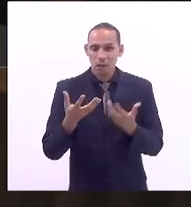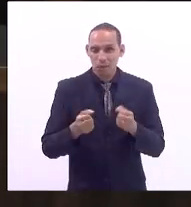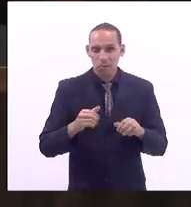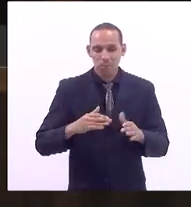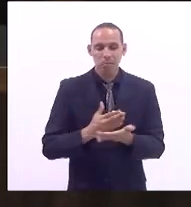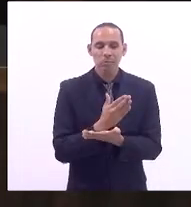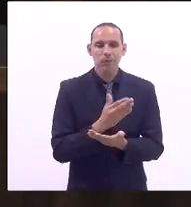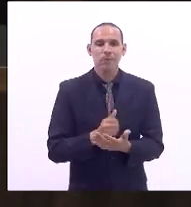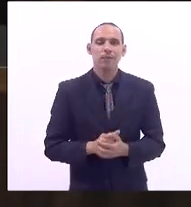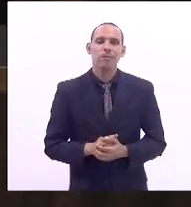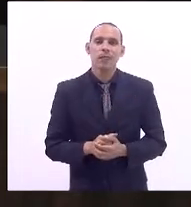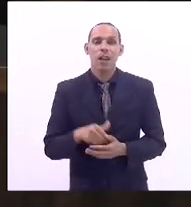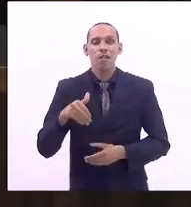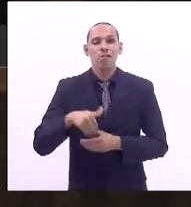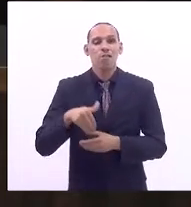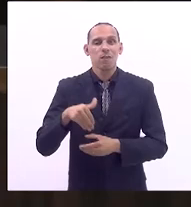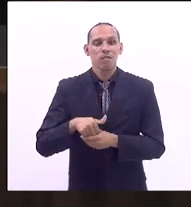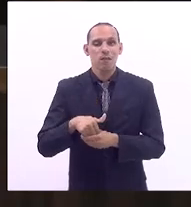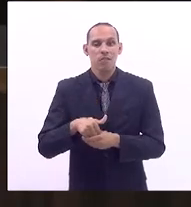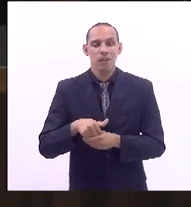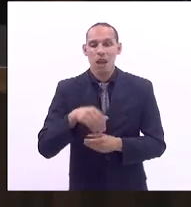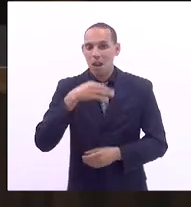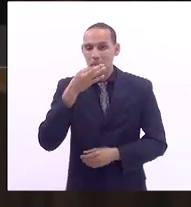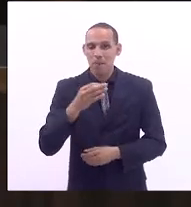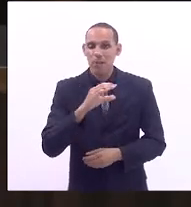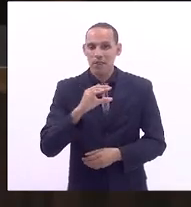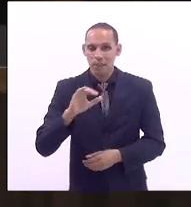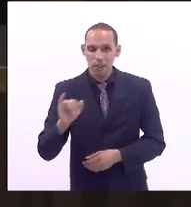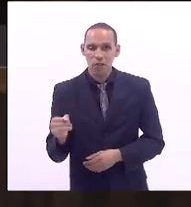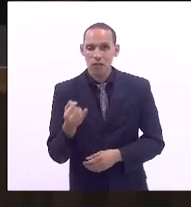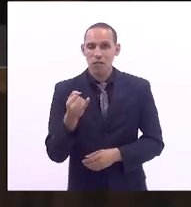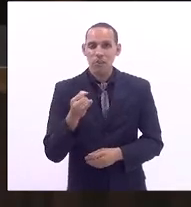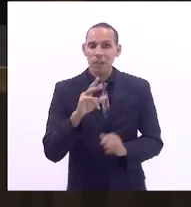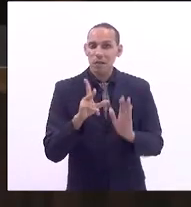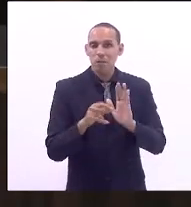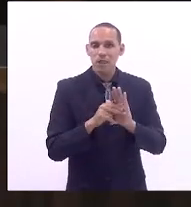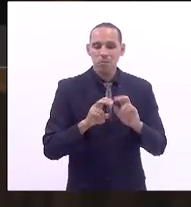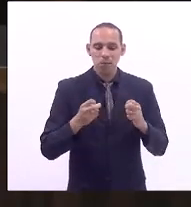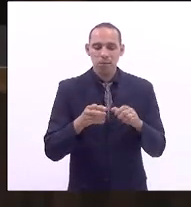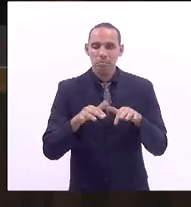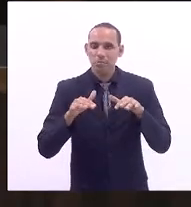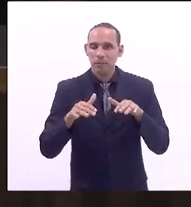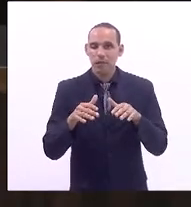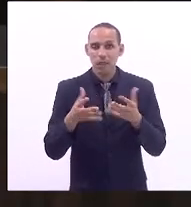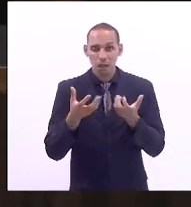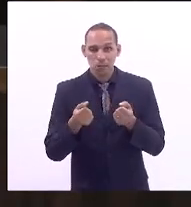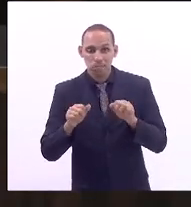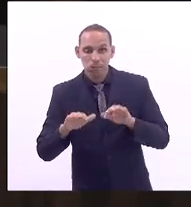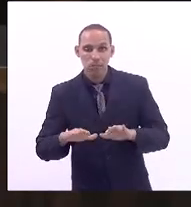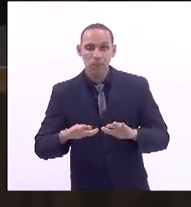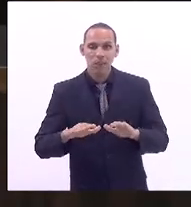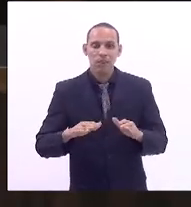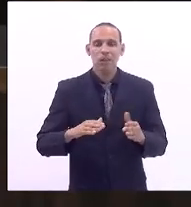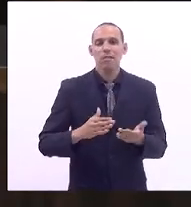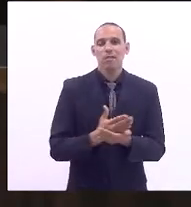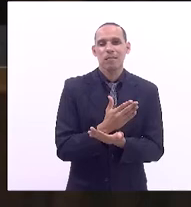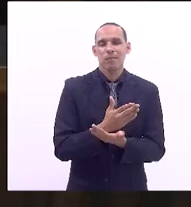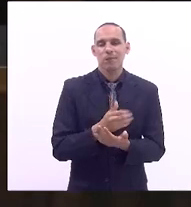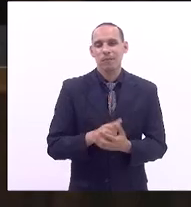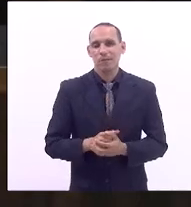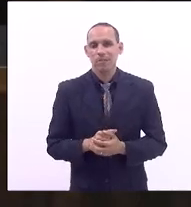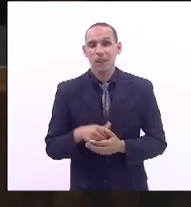aprovado em votação o parecer da comissão de concessão notícias sobre as emendas de plenário dos que aprovam permaneçam Como estão